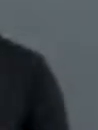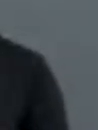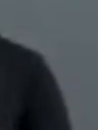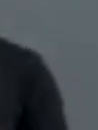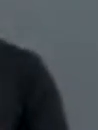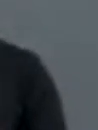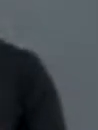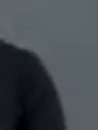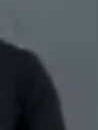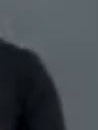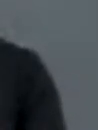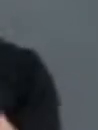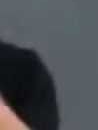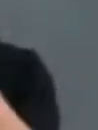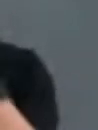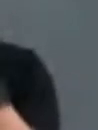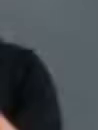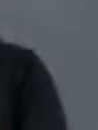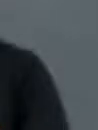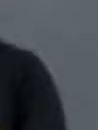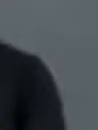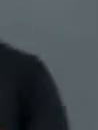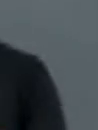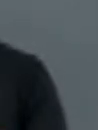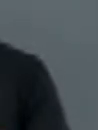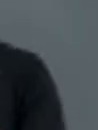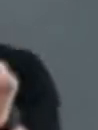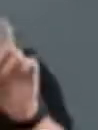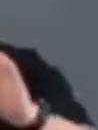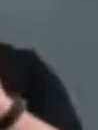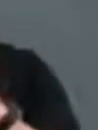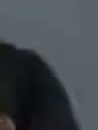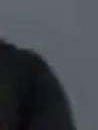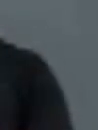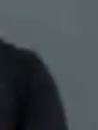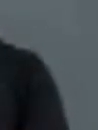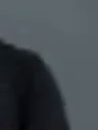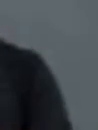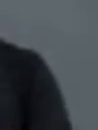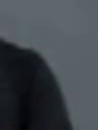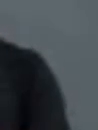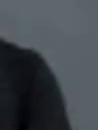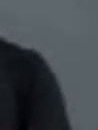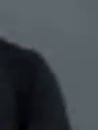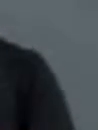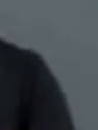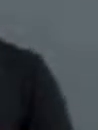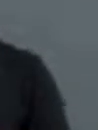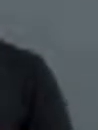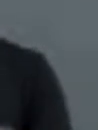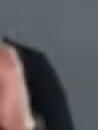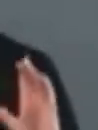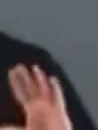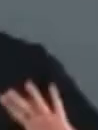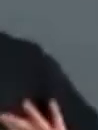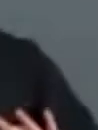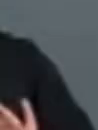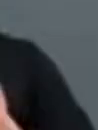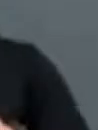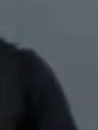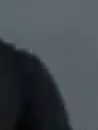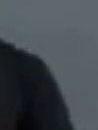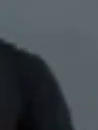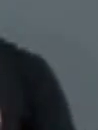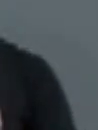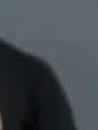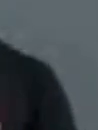sociedade civil, todos que defendem a democracia se uniram.